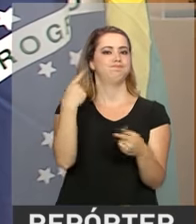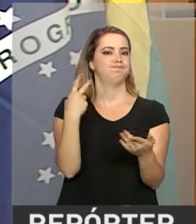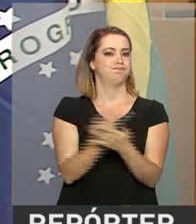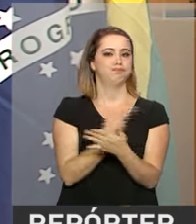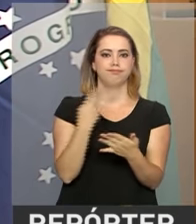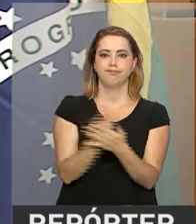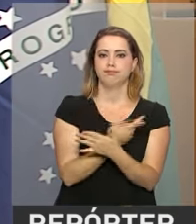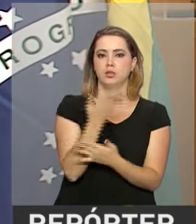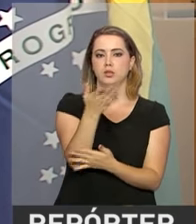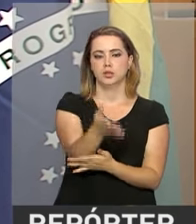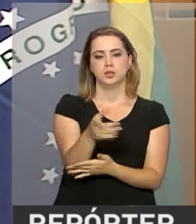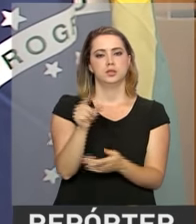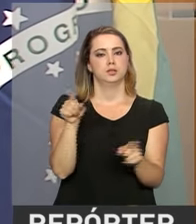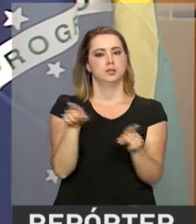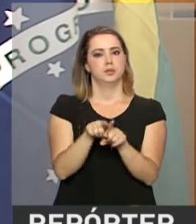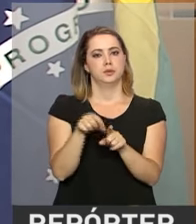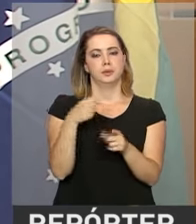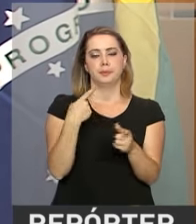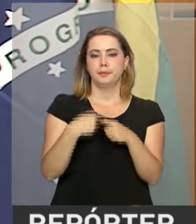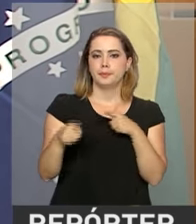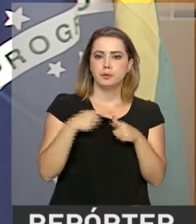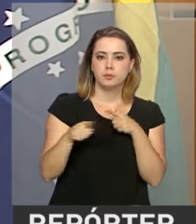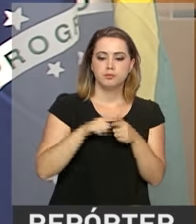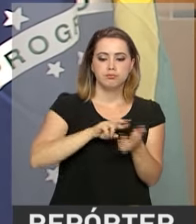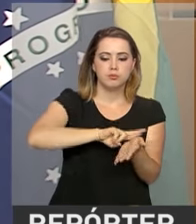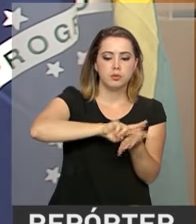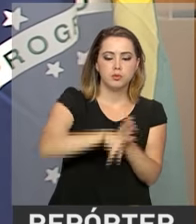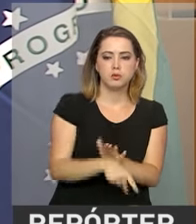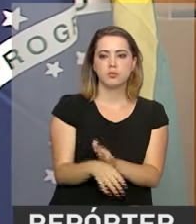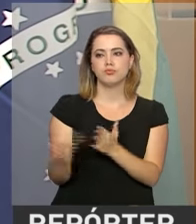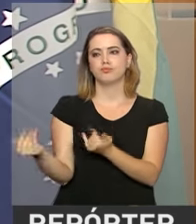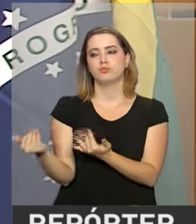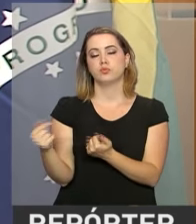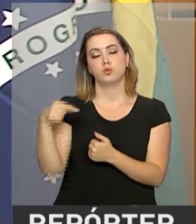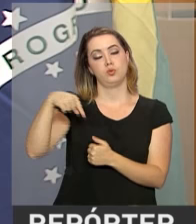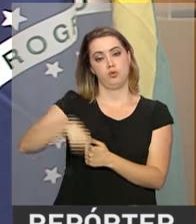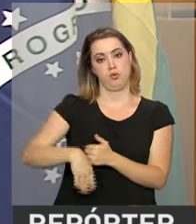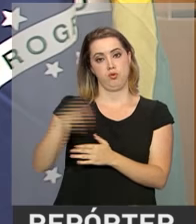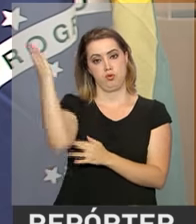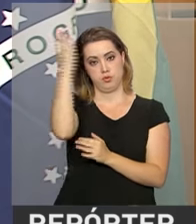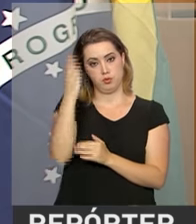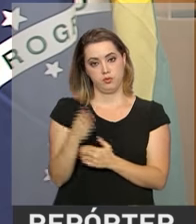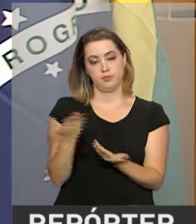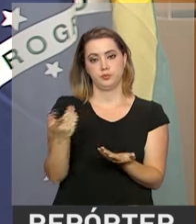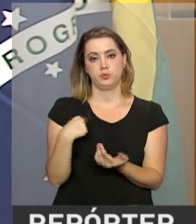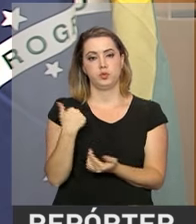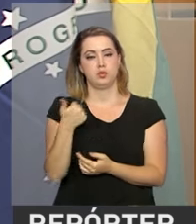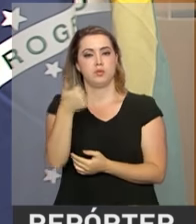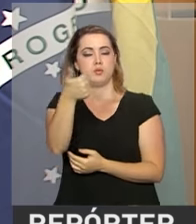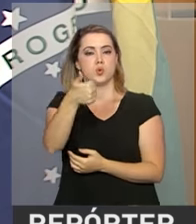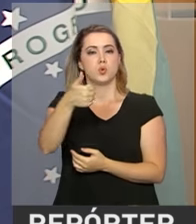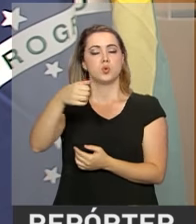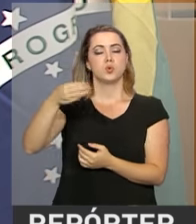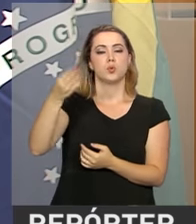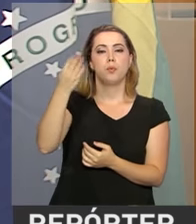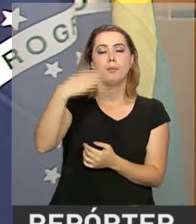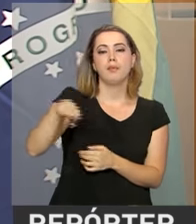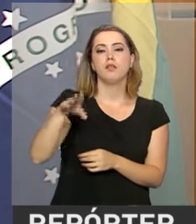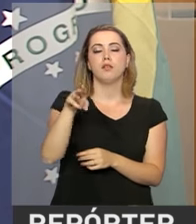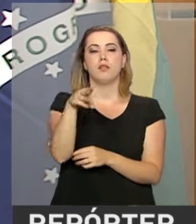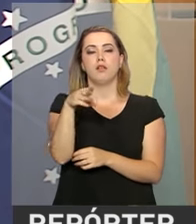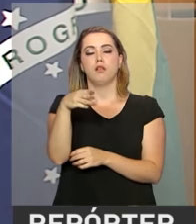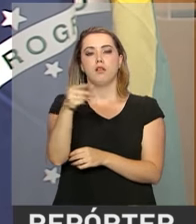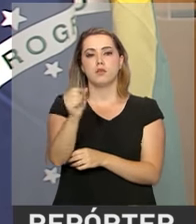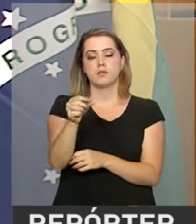é caótico para milhares de jovens no nosso país a gente tem 1700.000 jovens que nem trabalham nem estudam